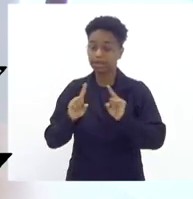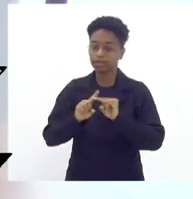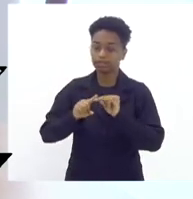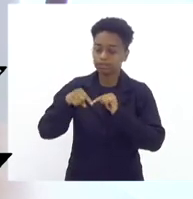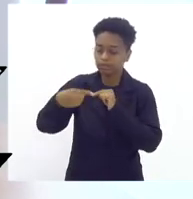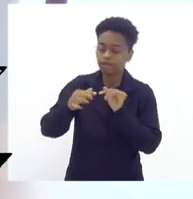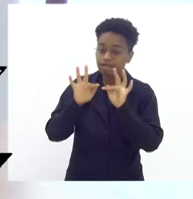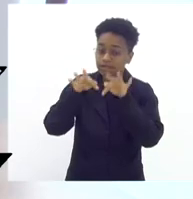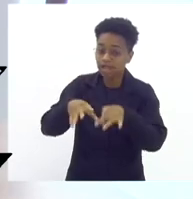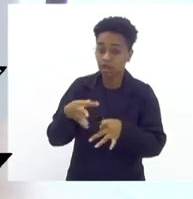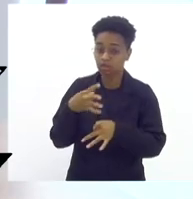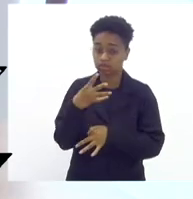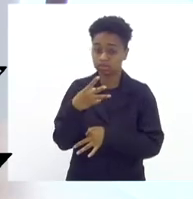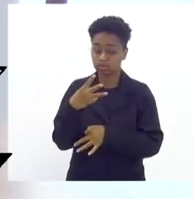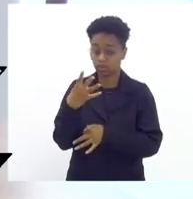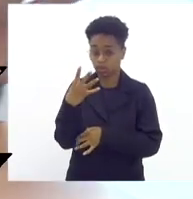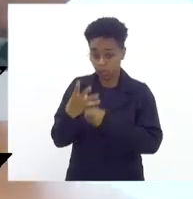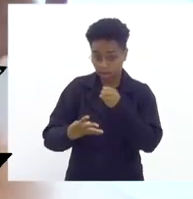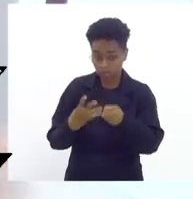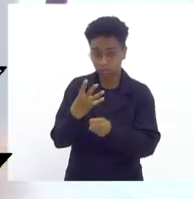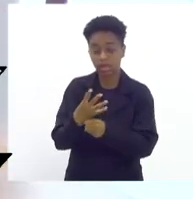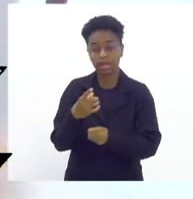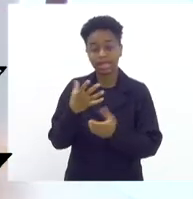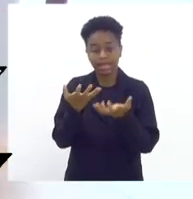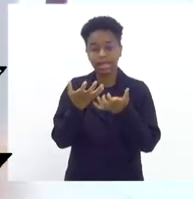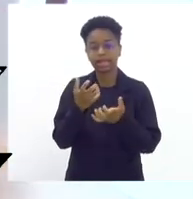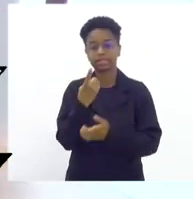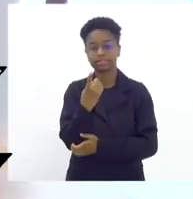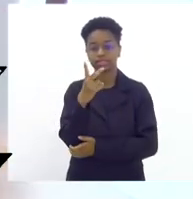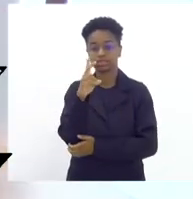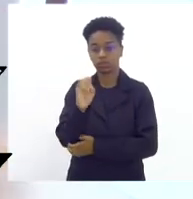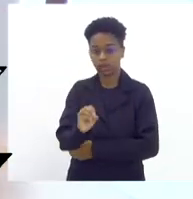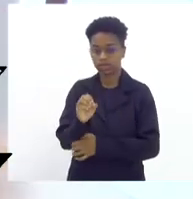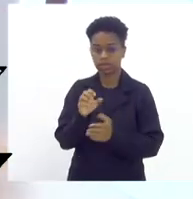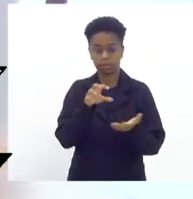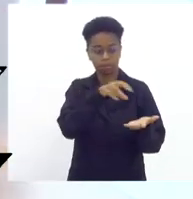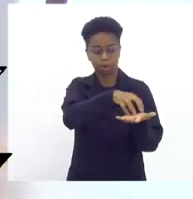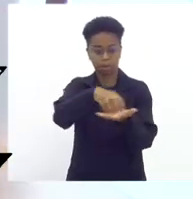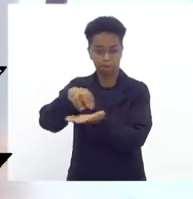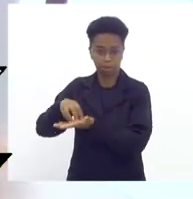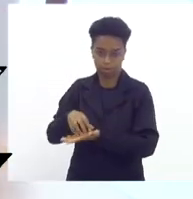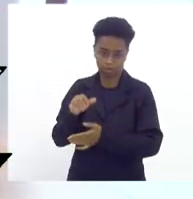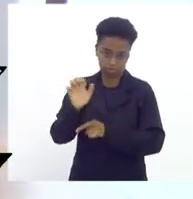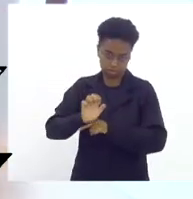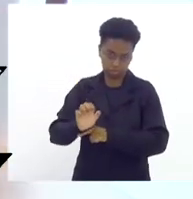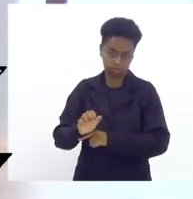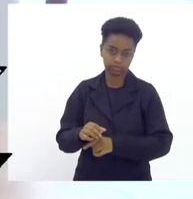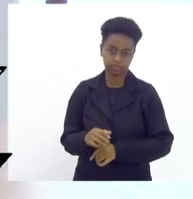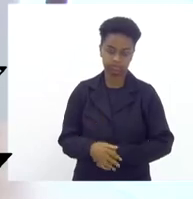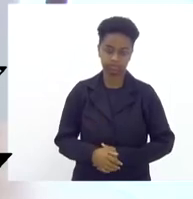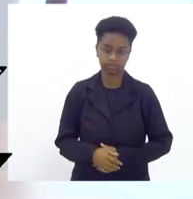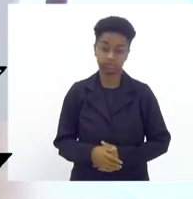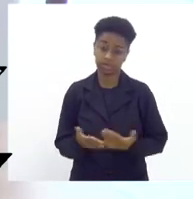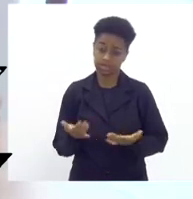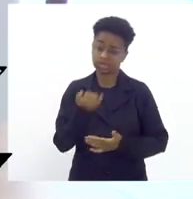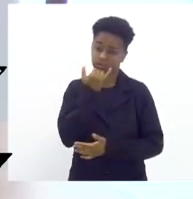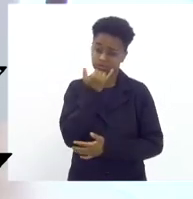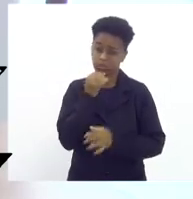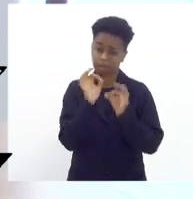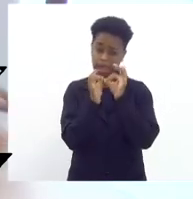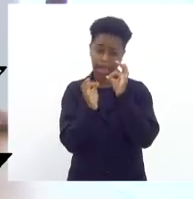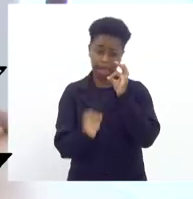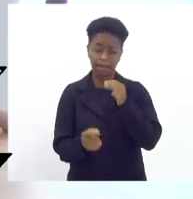deixar 150 postos espalhados pelo Estado do Rio de Janeiro todo tá ok então são várias informações da deputada pede desculpa aí